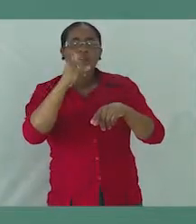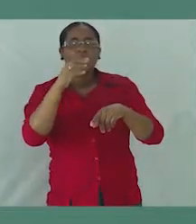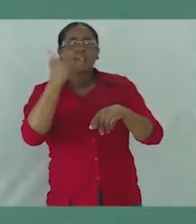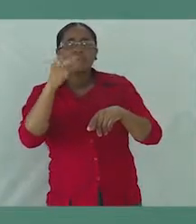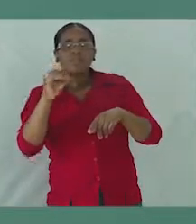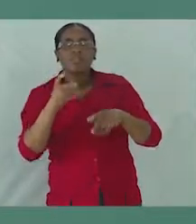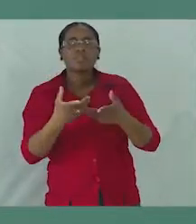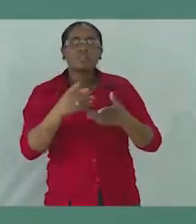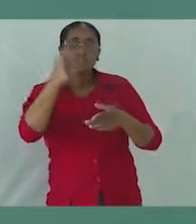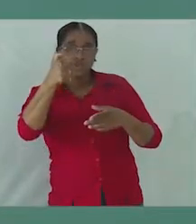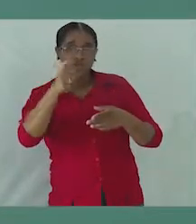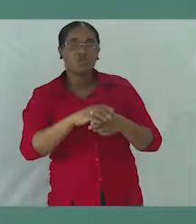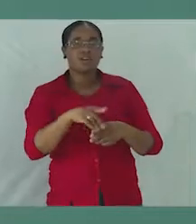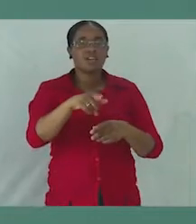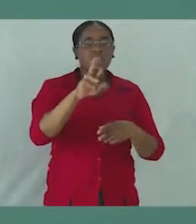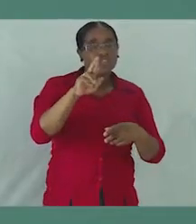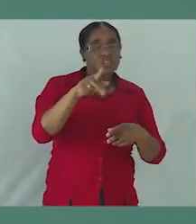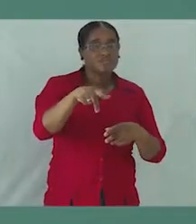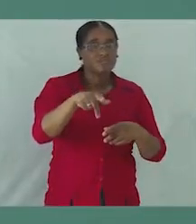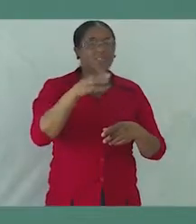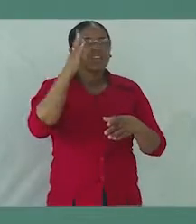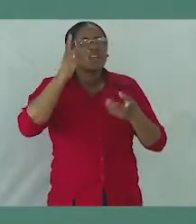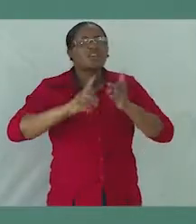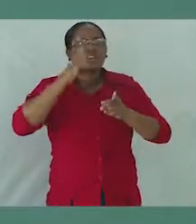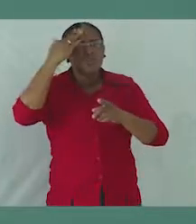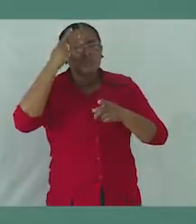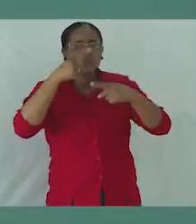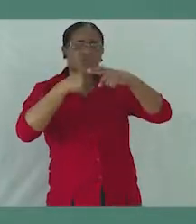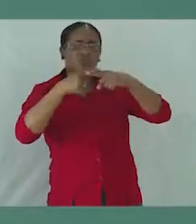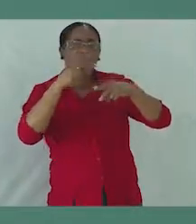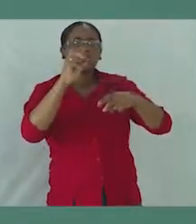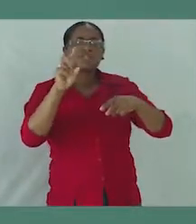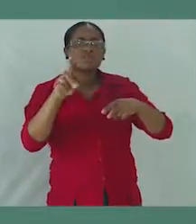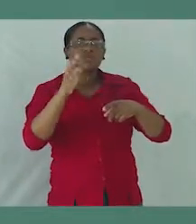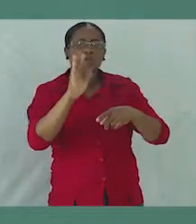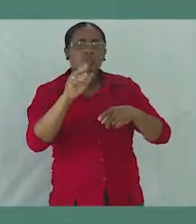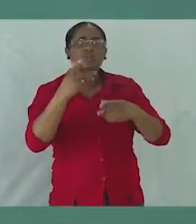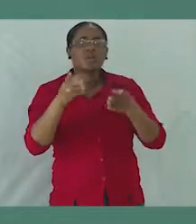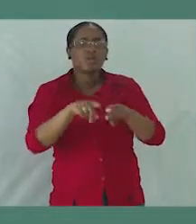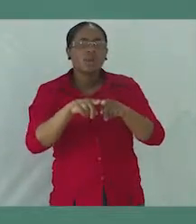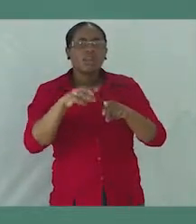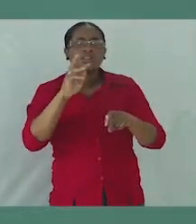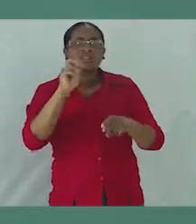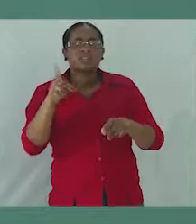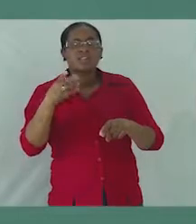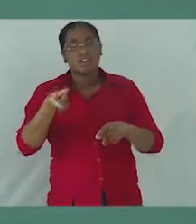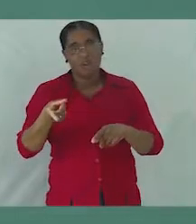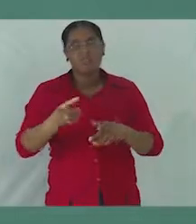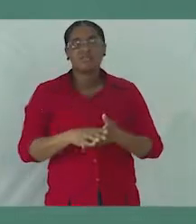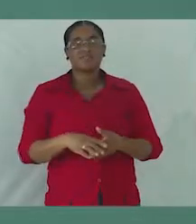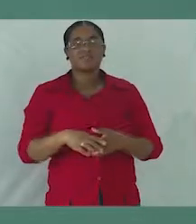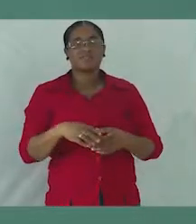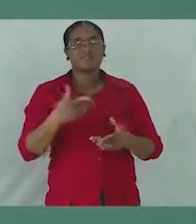x. Que número que eu multiplico por 36 por 4 para dar 36? 9. Muito bem. Mais